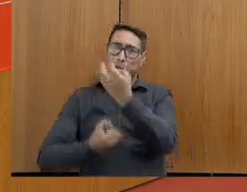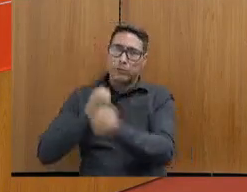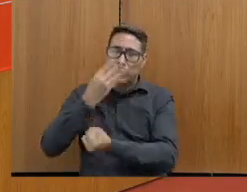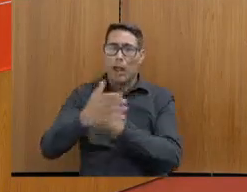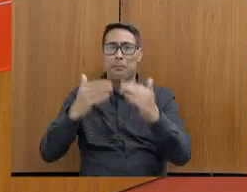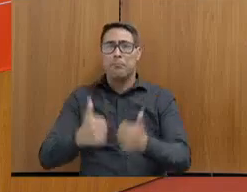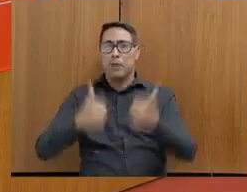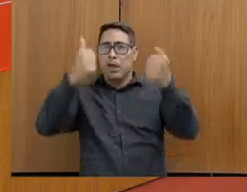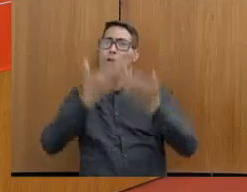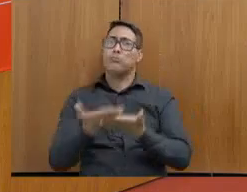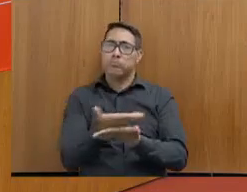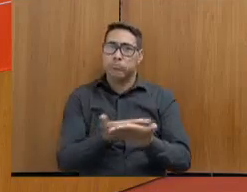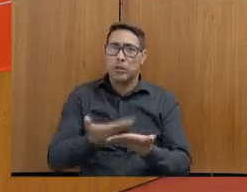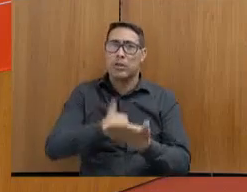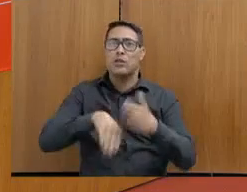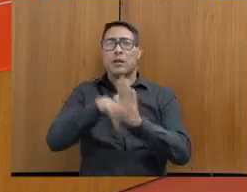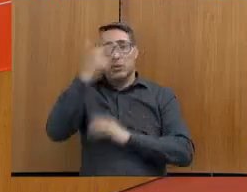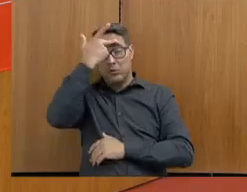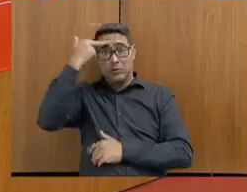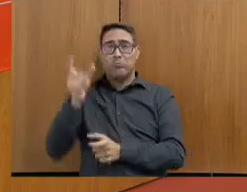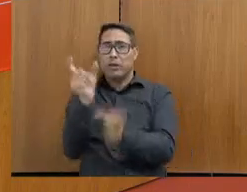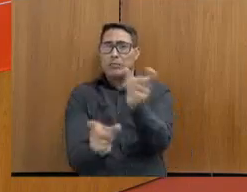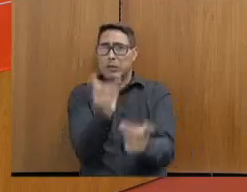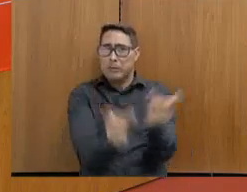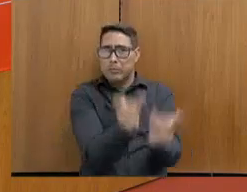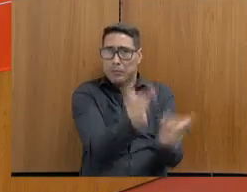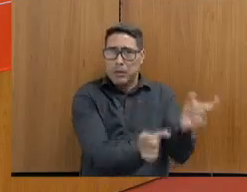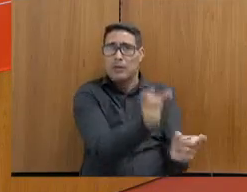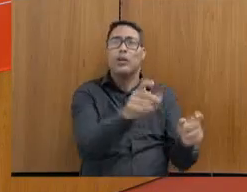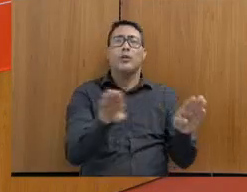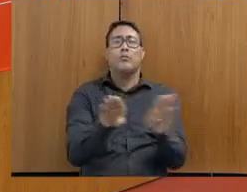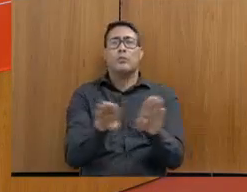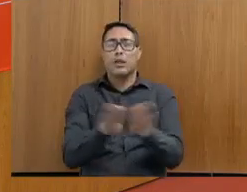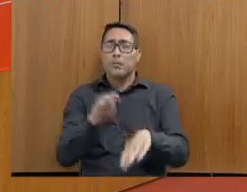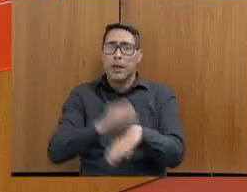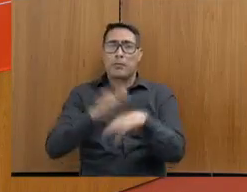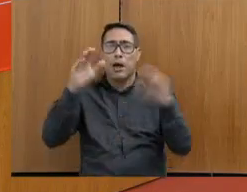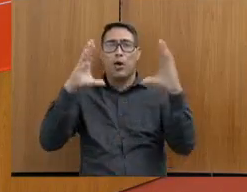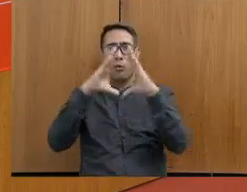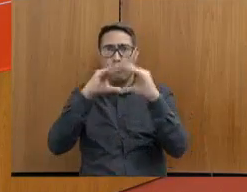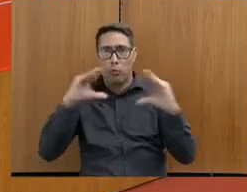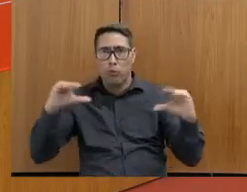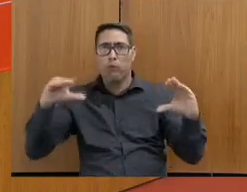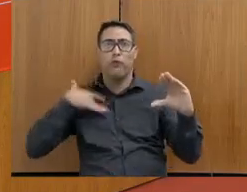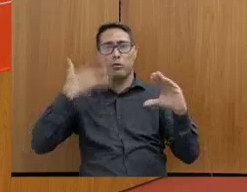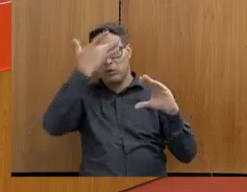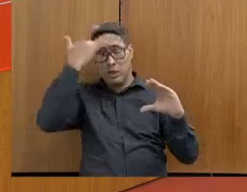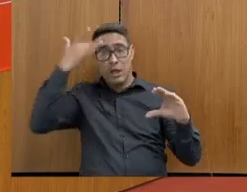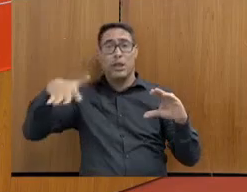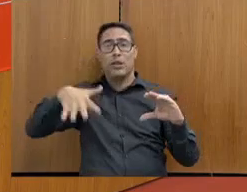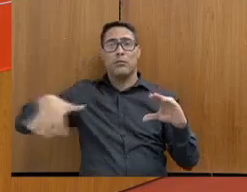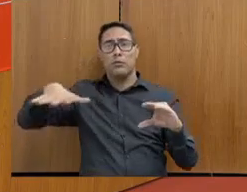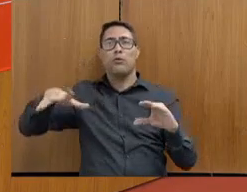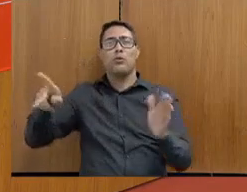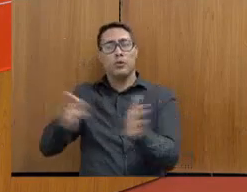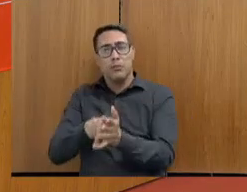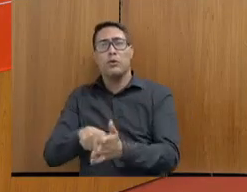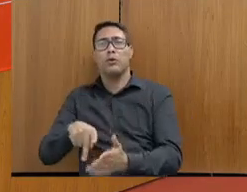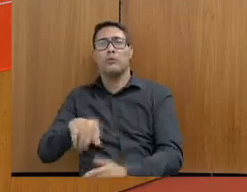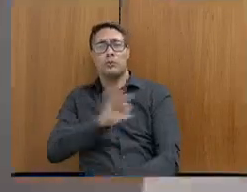atendimento ao cidadão mas sobretudo também uma horta um ambiente muito mais adequado ao nosso policial